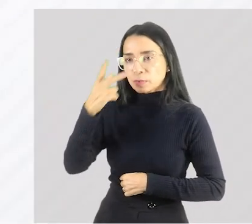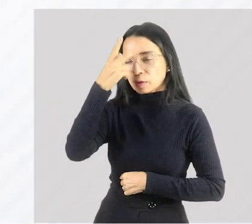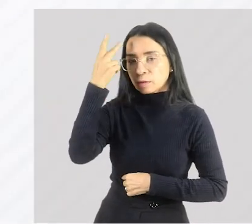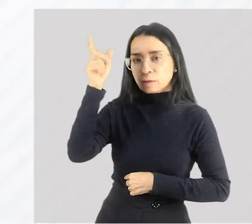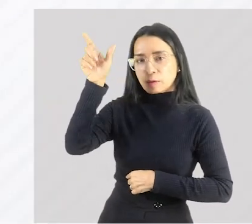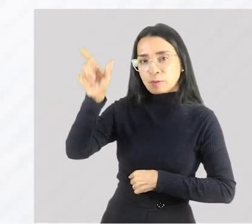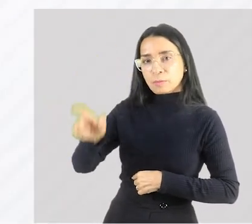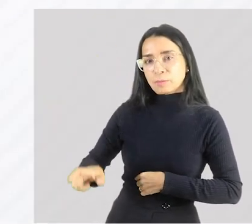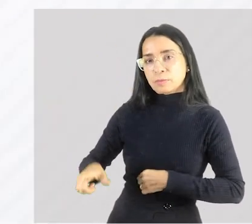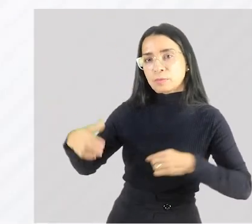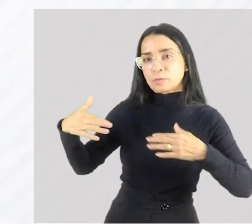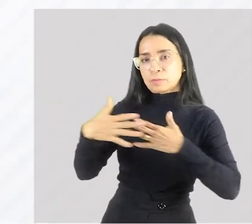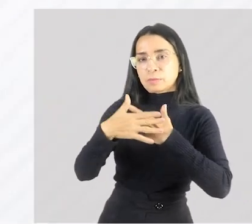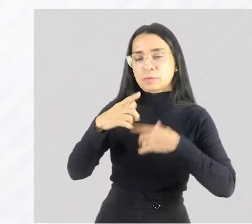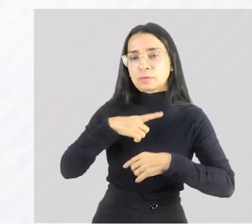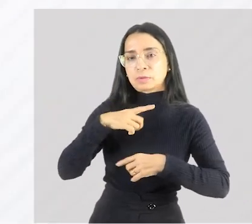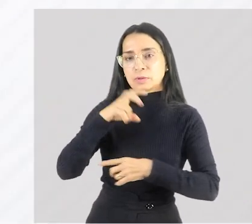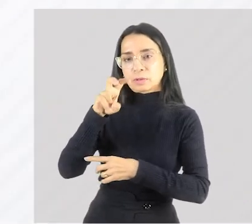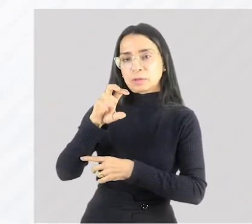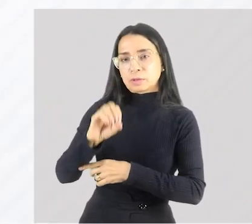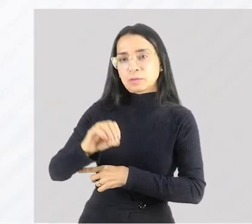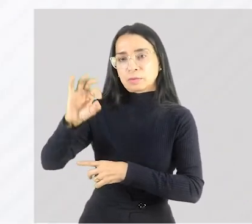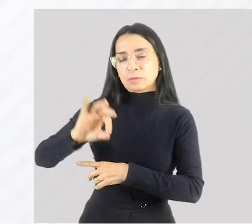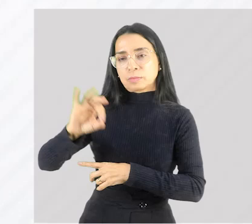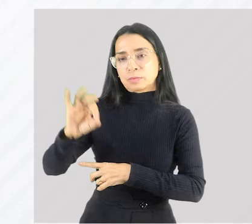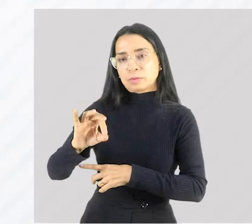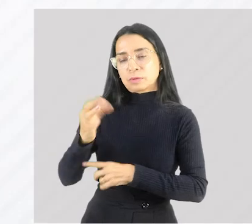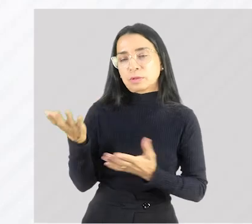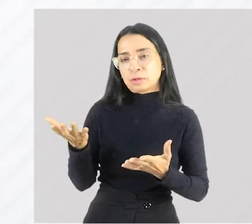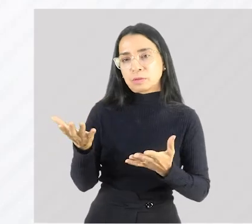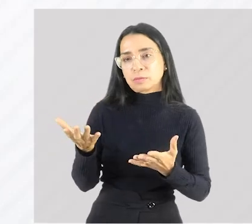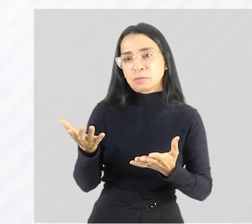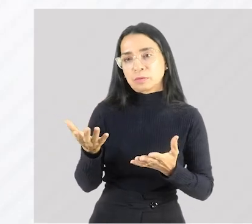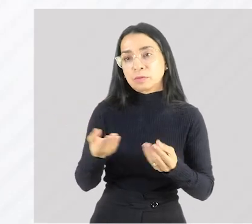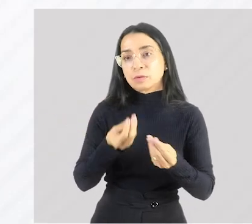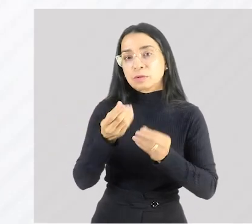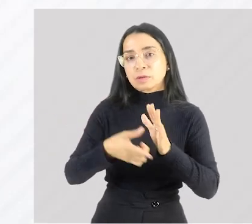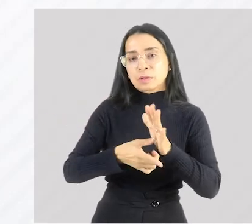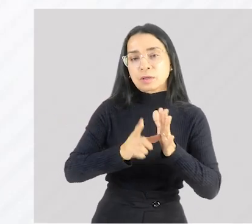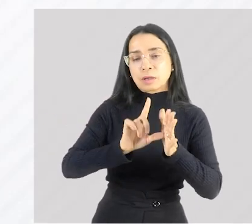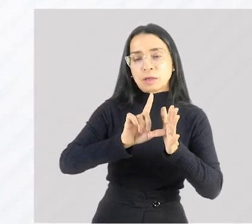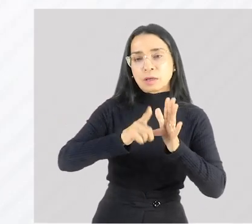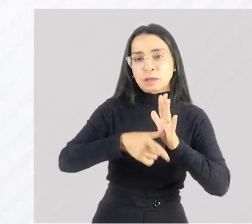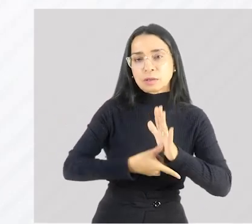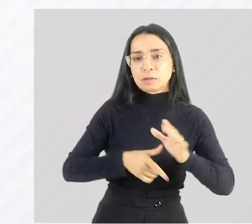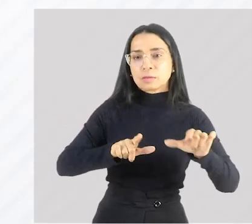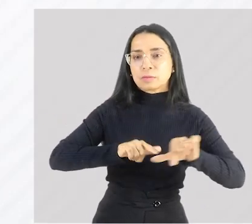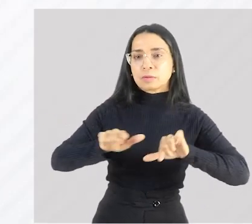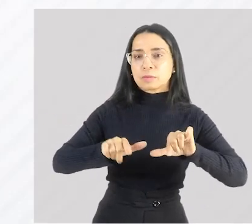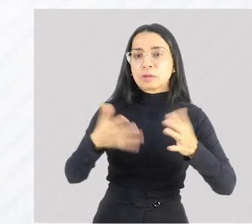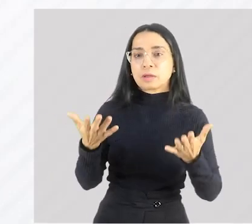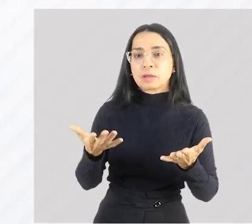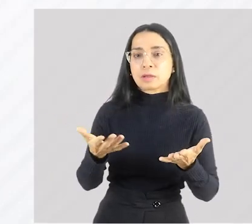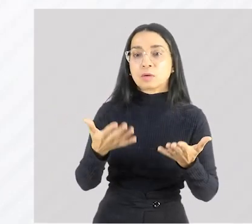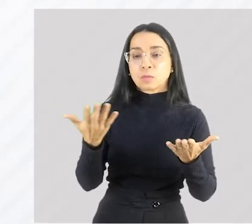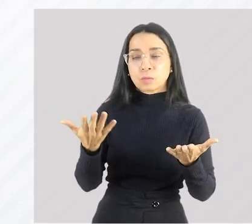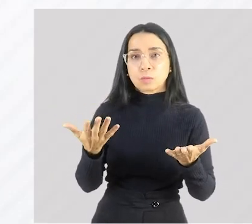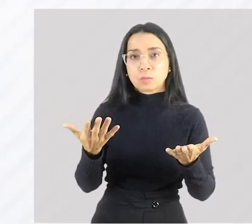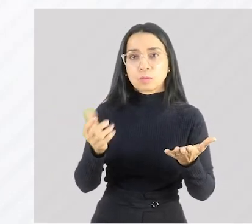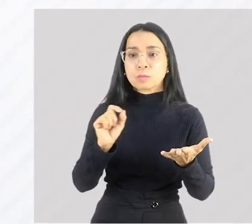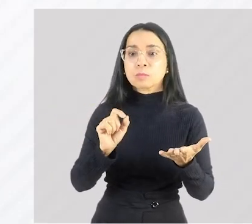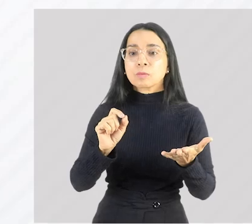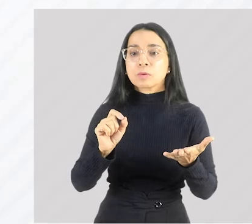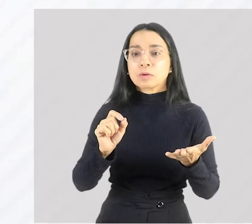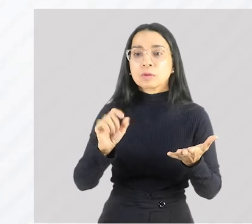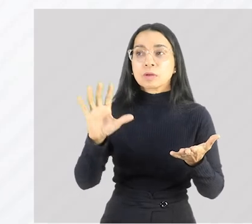metropolitana tem 50% de chance de atrasar-se para o trabalho quando não chove quando chove